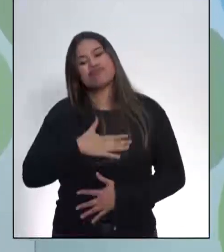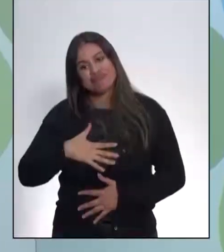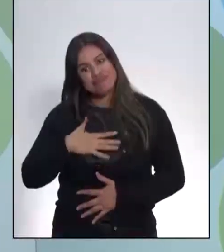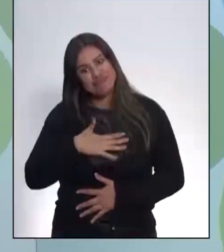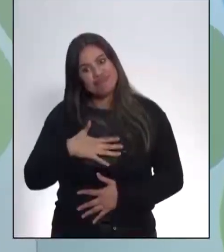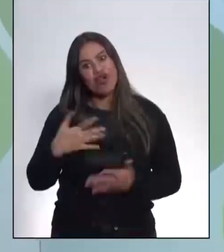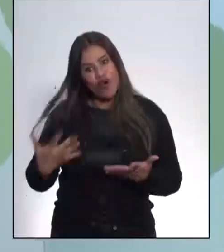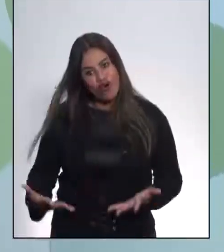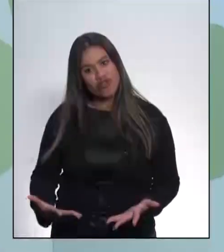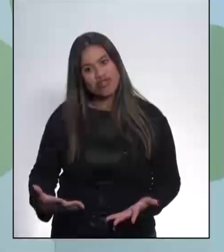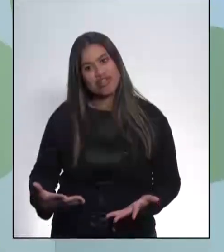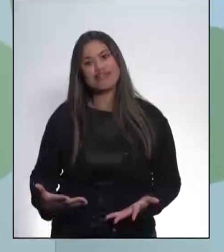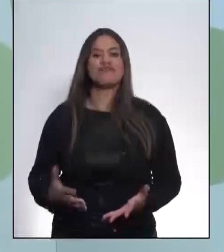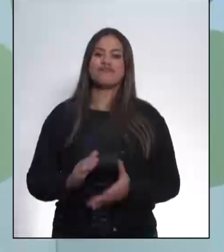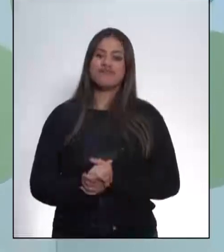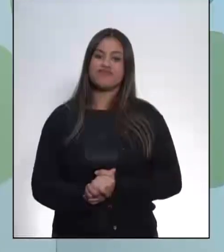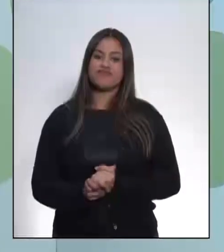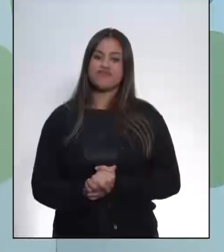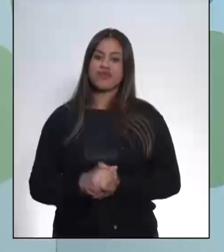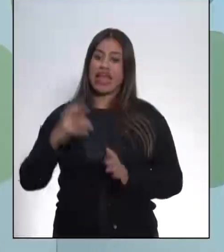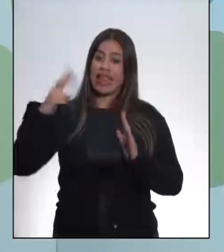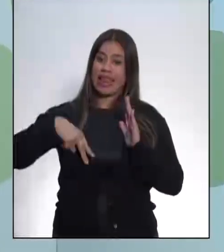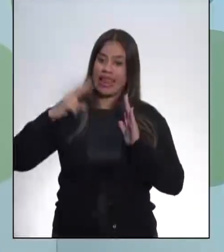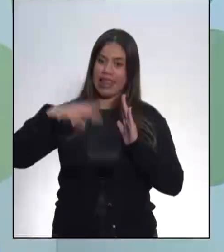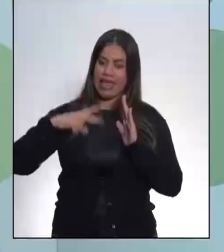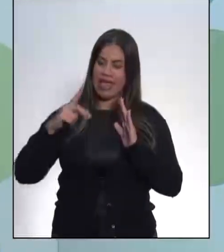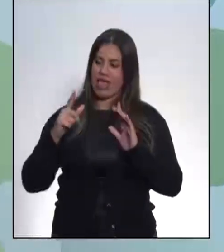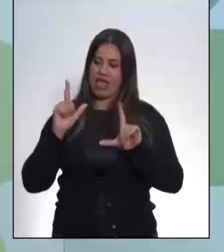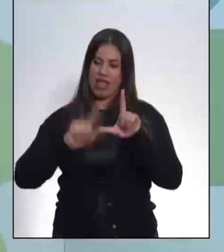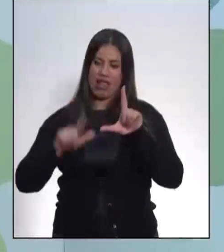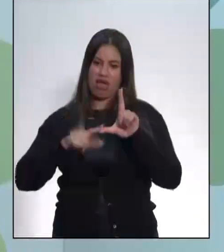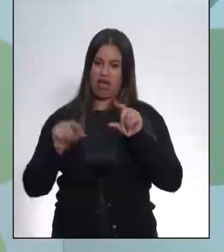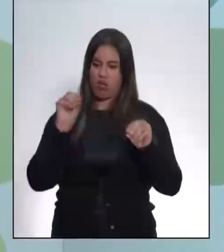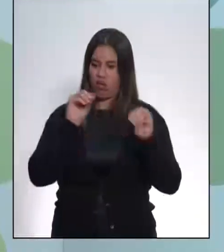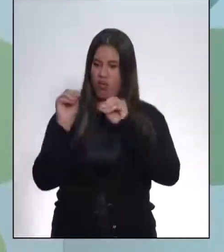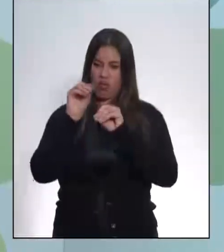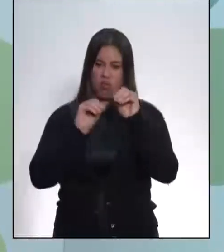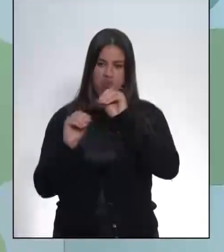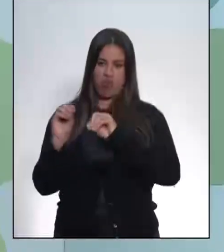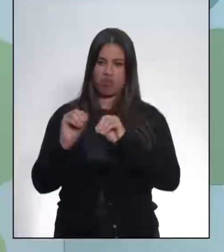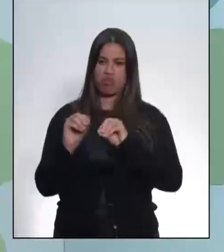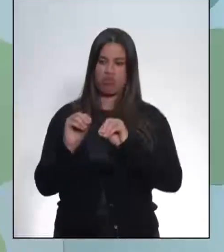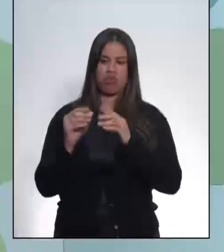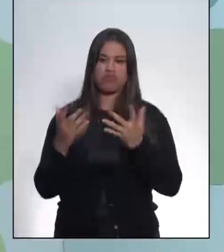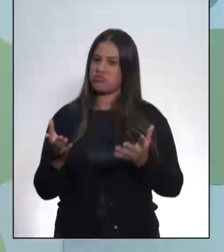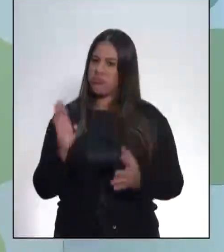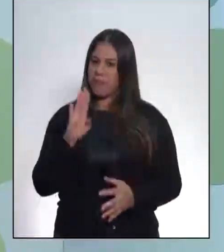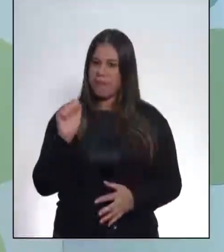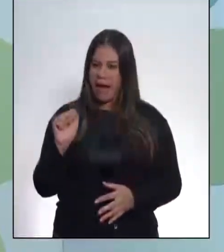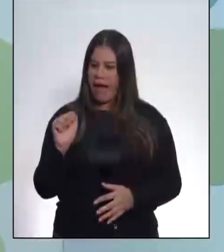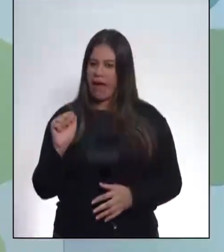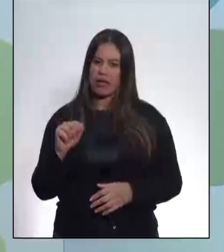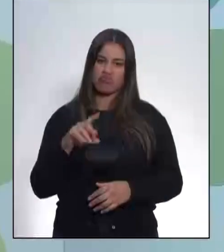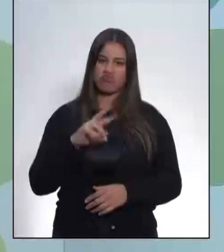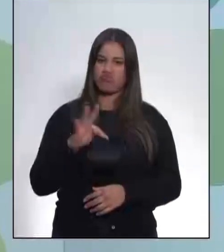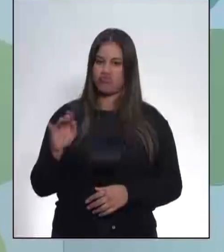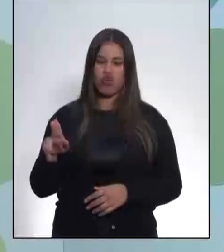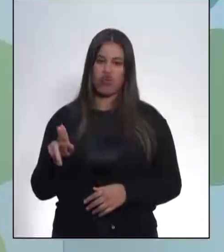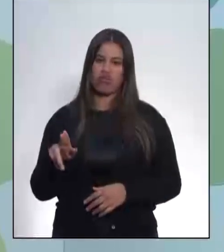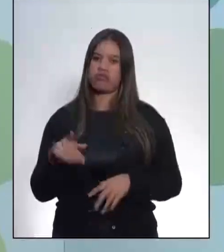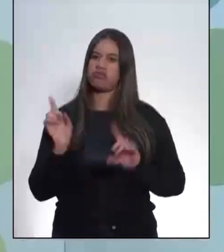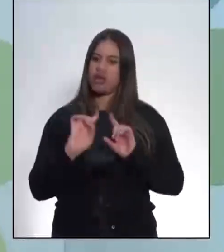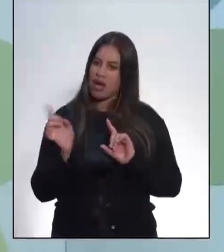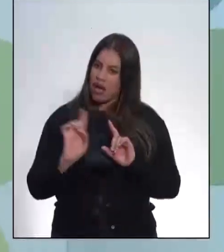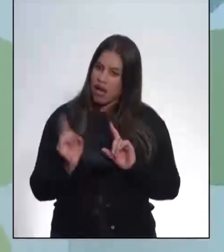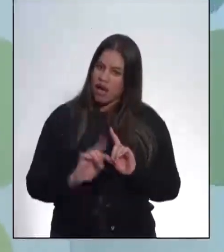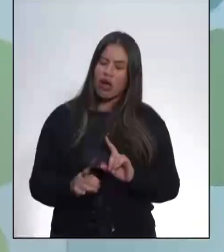É trabalhoso, mas é prazeroso. Ler não é juntar letra B mais A, Bá, T mais U, Tu. Ler é você aprofundar e buscar essas camadas.